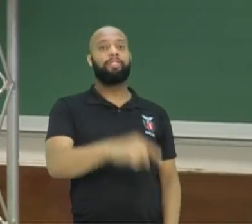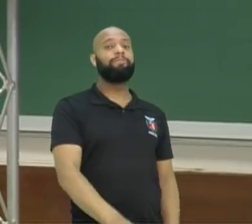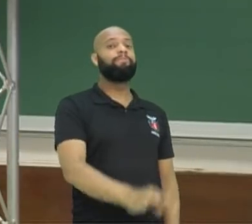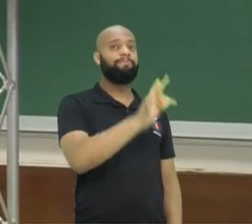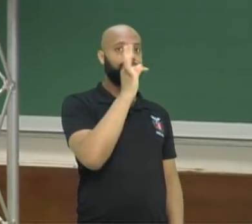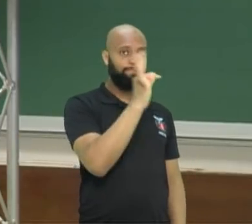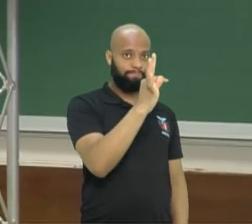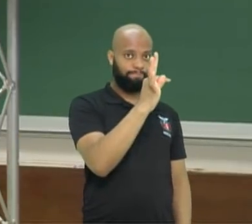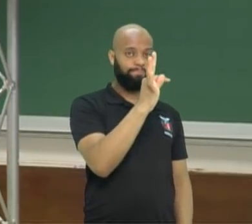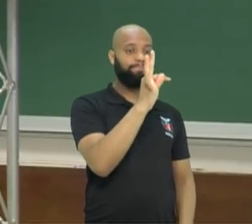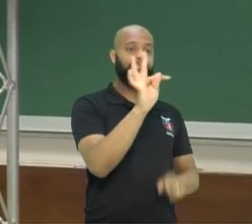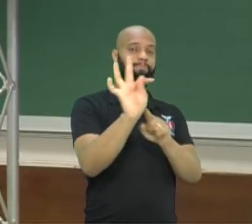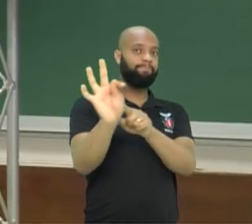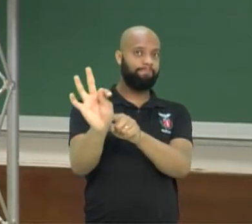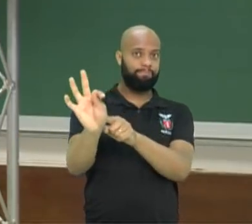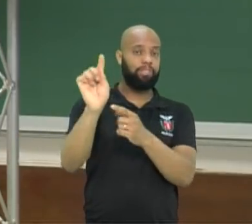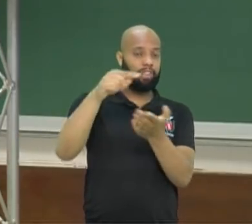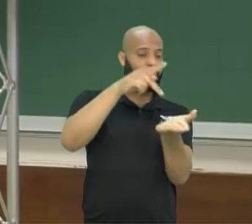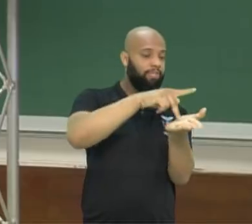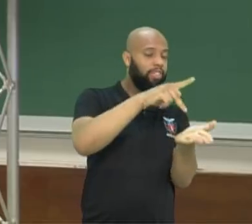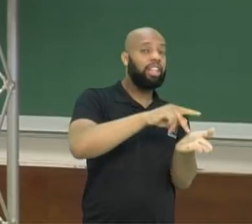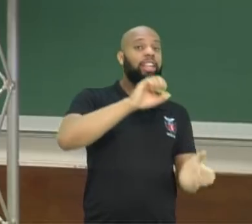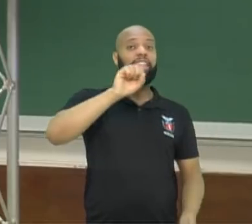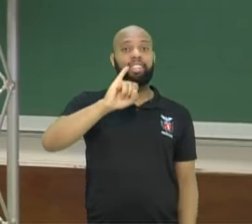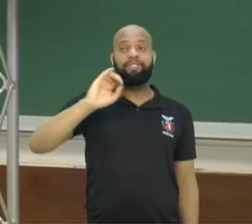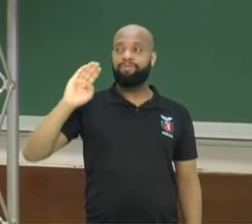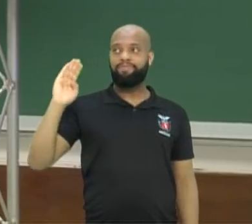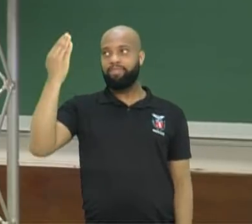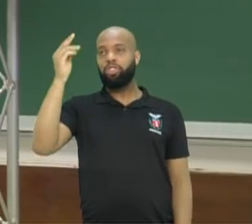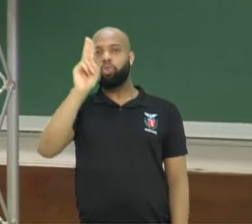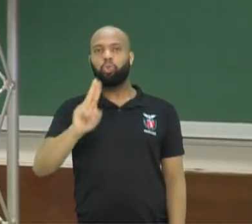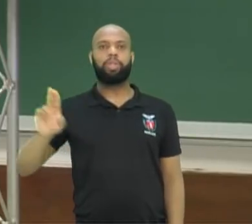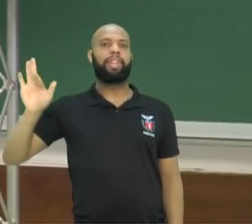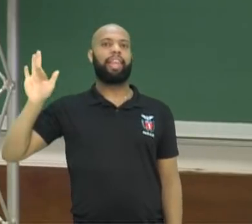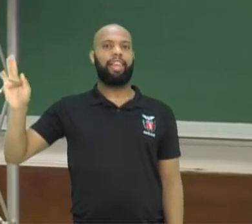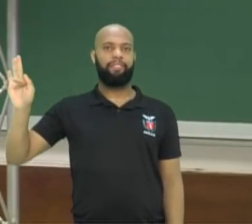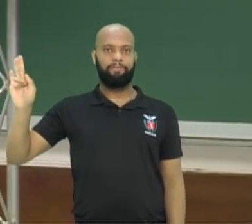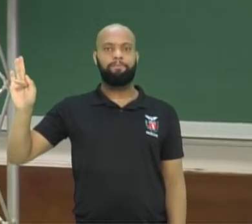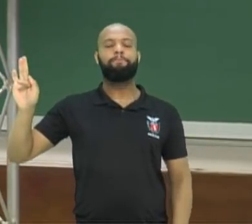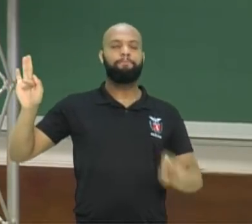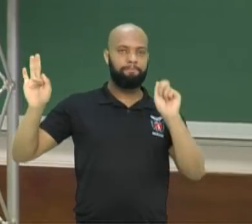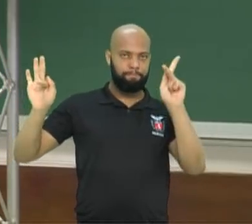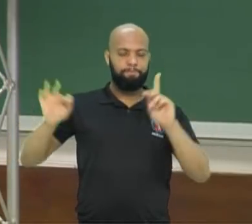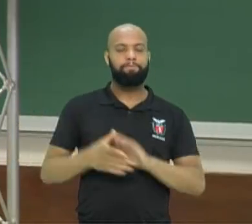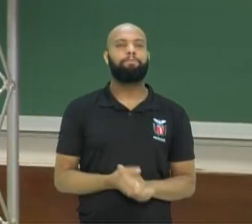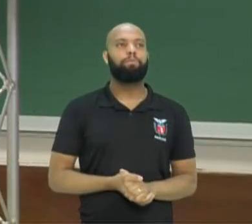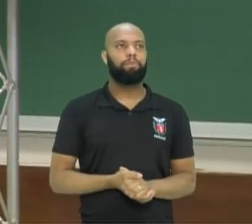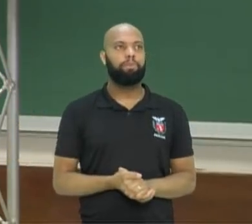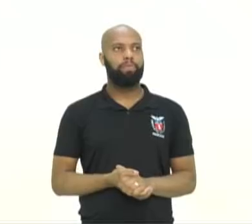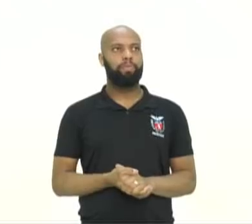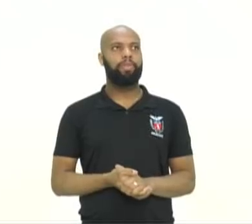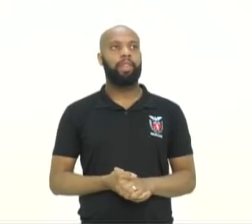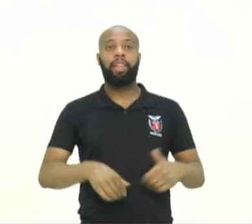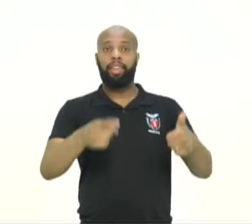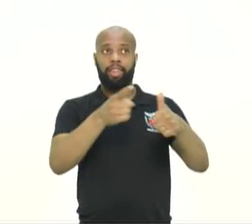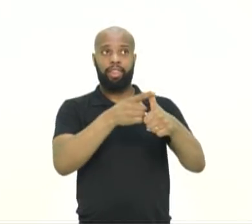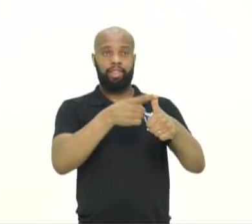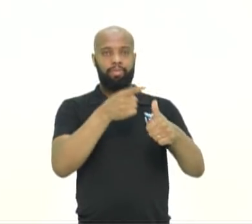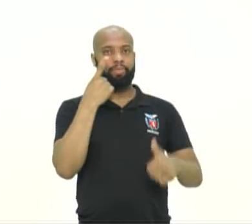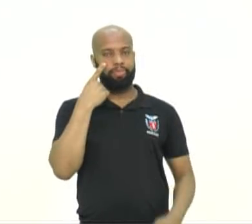through, a letra T. E se for falso, eu vou colocar F. Vamos lá? Então, let's go. Na letra